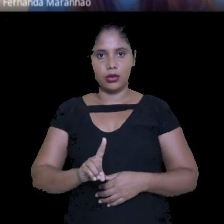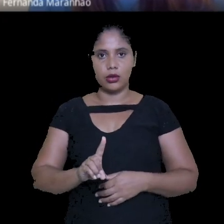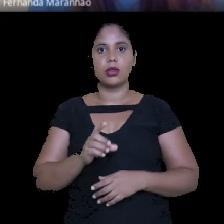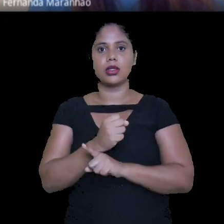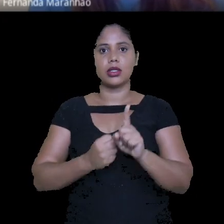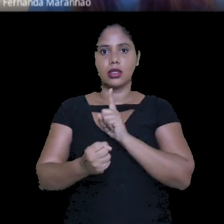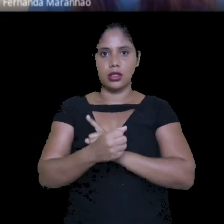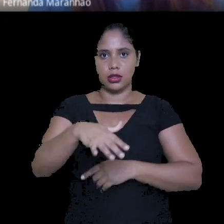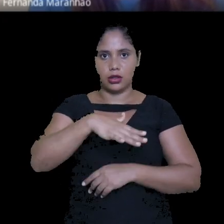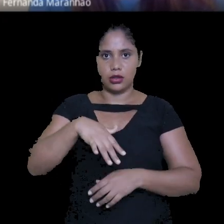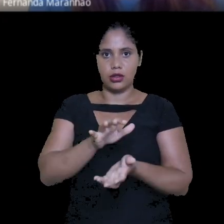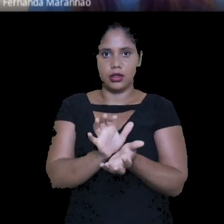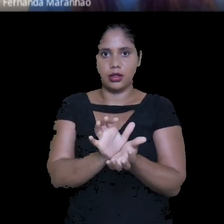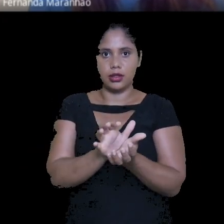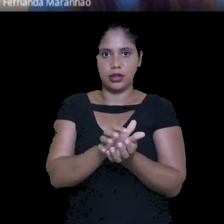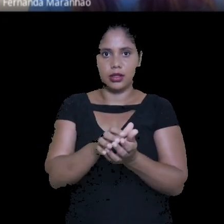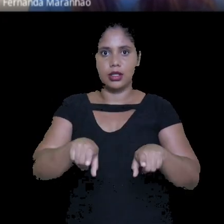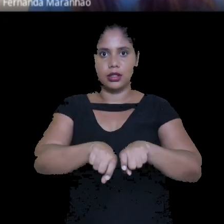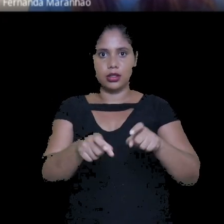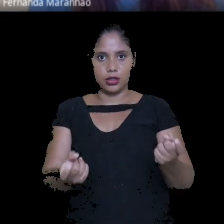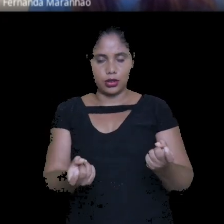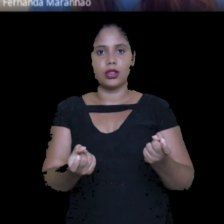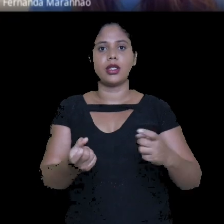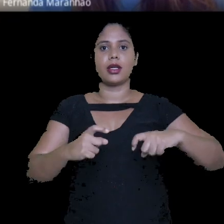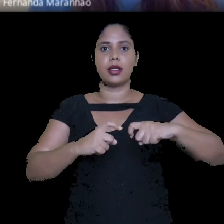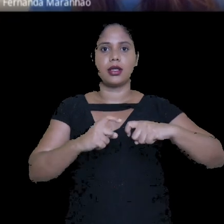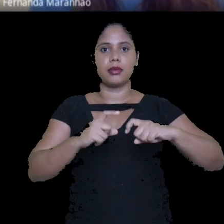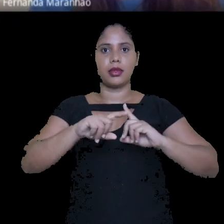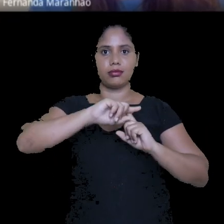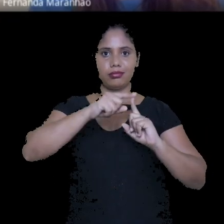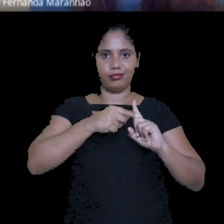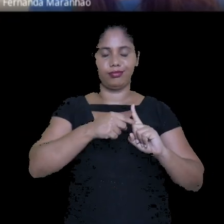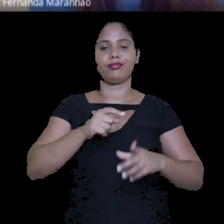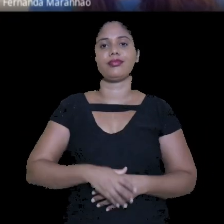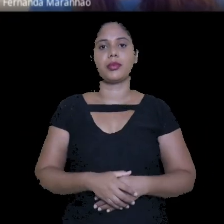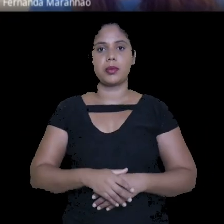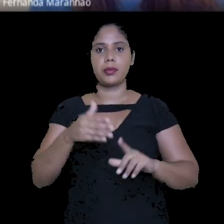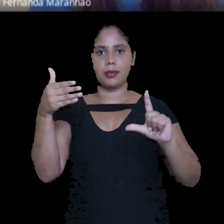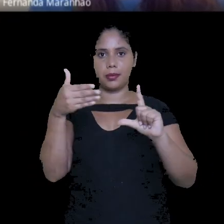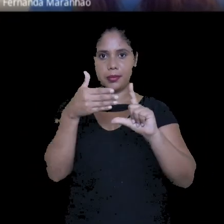direita, tem a descrição do meu currículo e à esquerda tem uma foto minha.